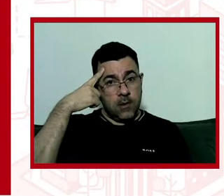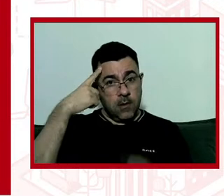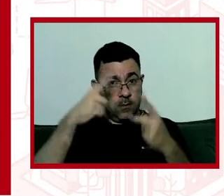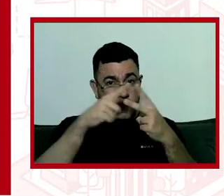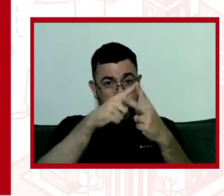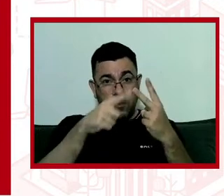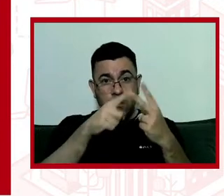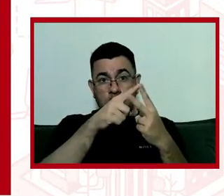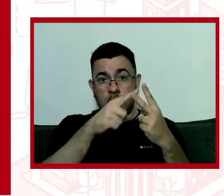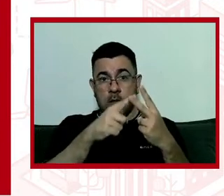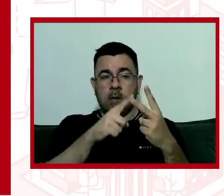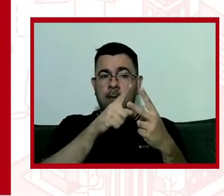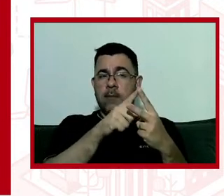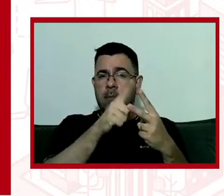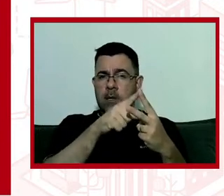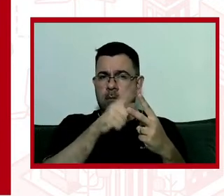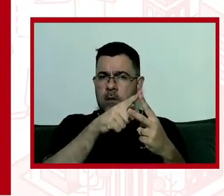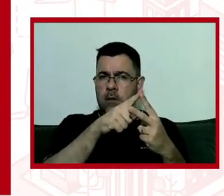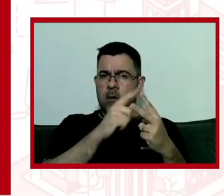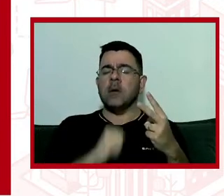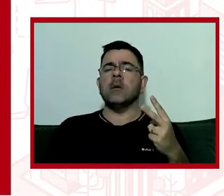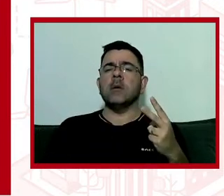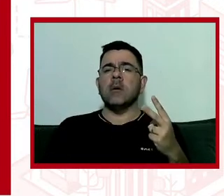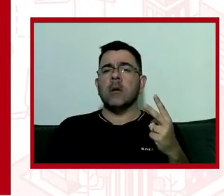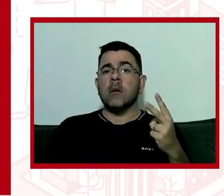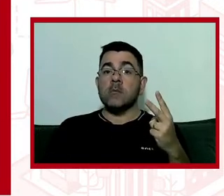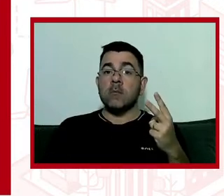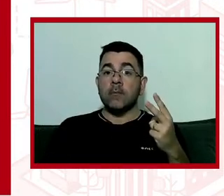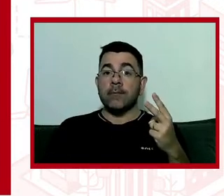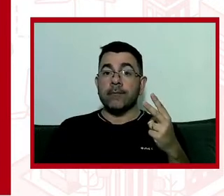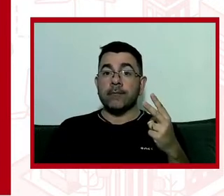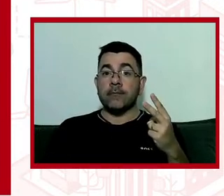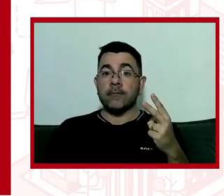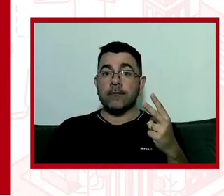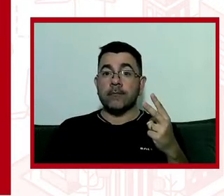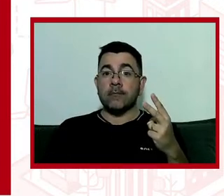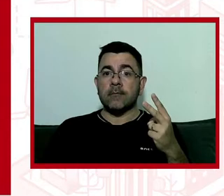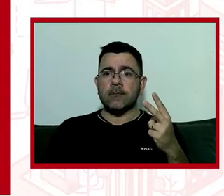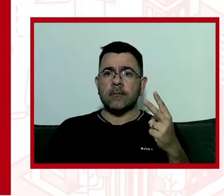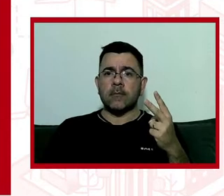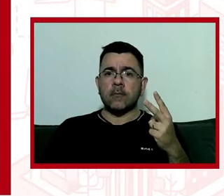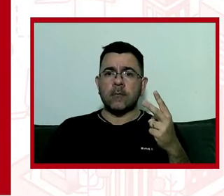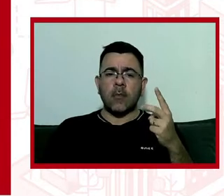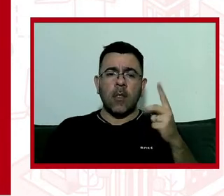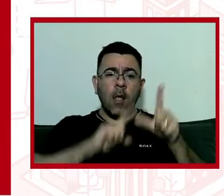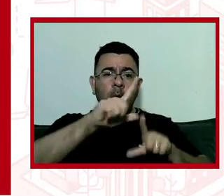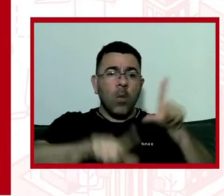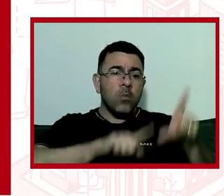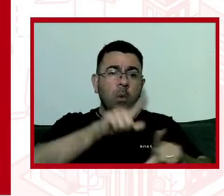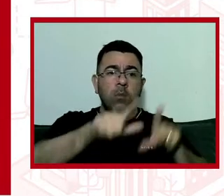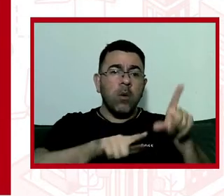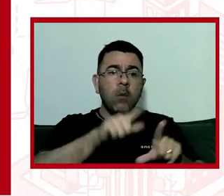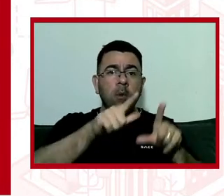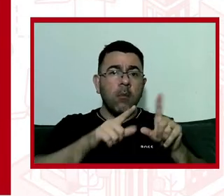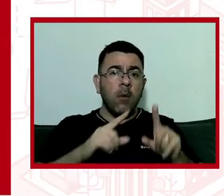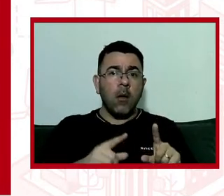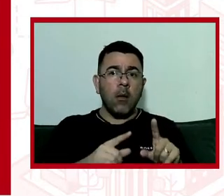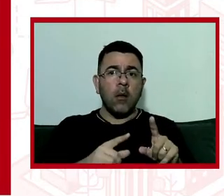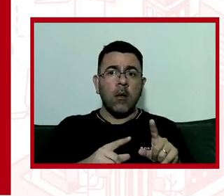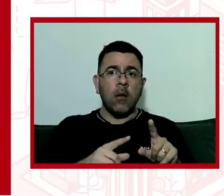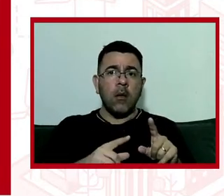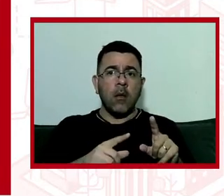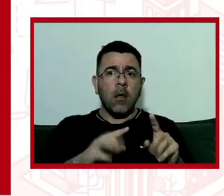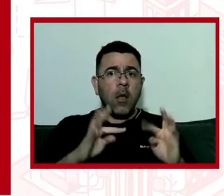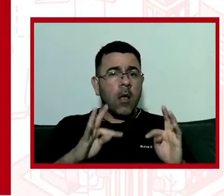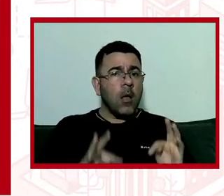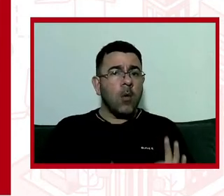é que nenhum servço públic teria tanto uso pela população e de forma tão democrática quanto